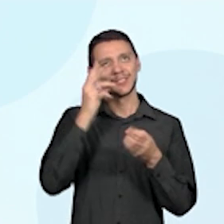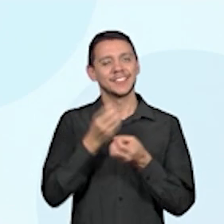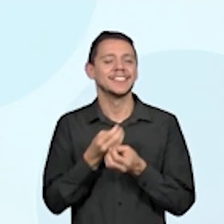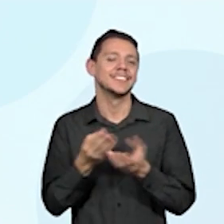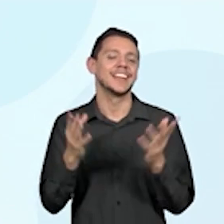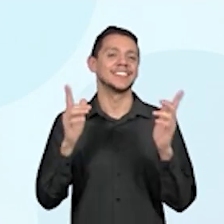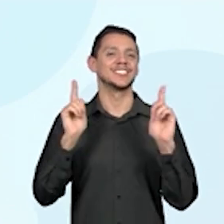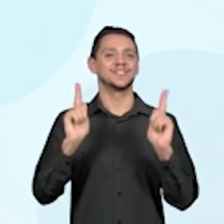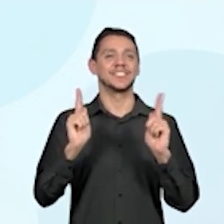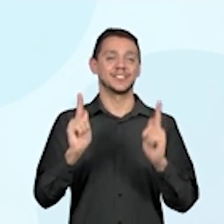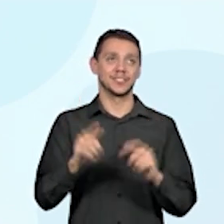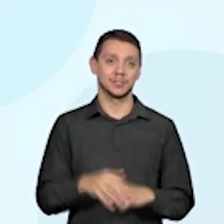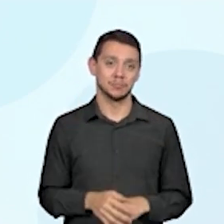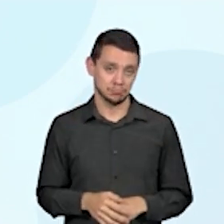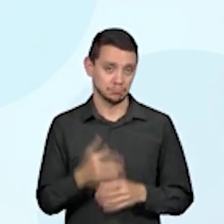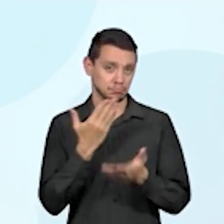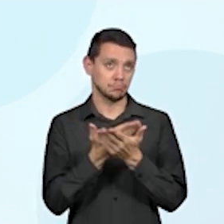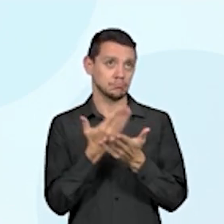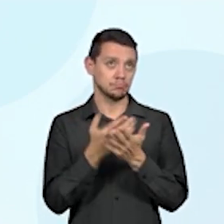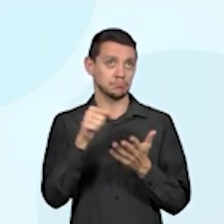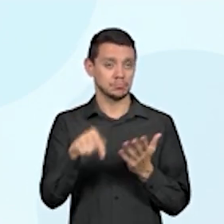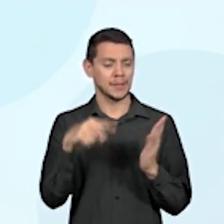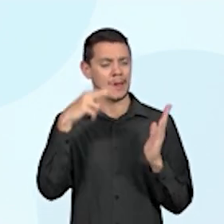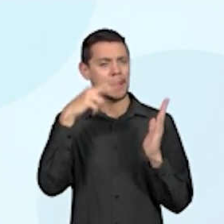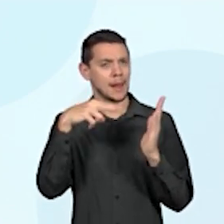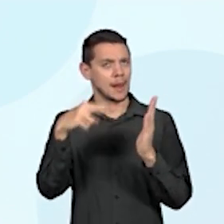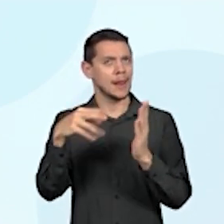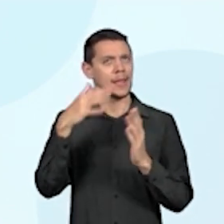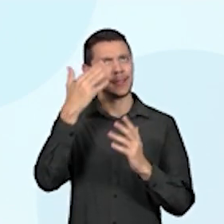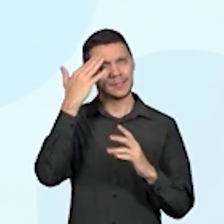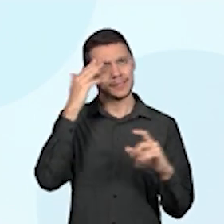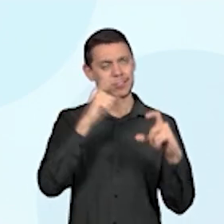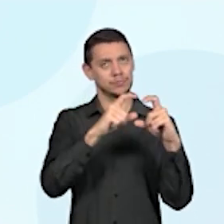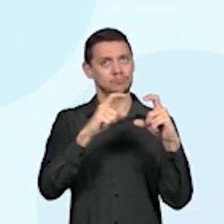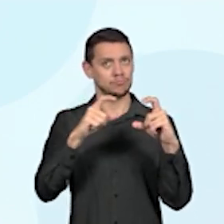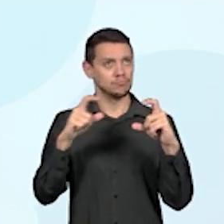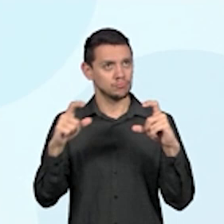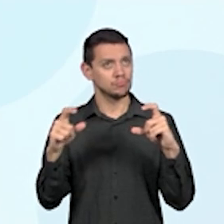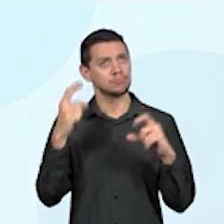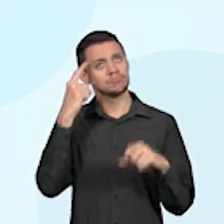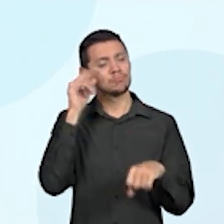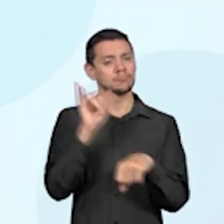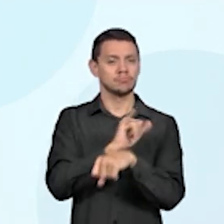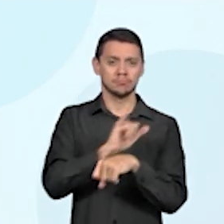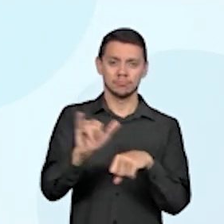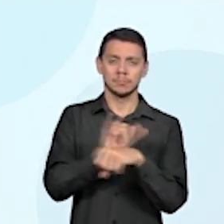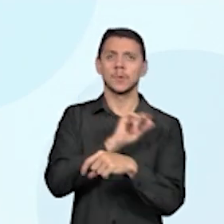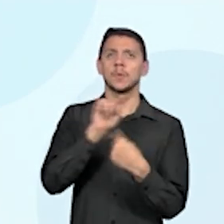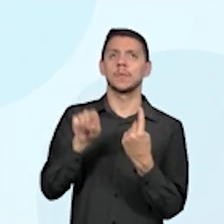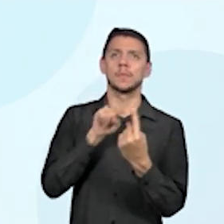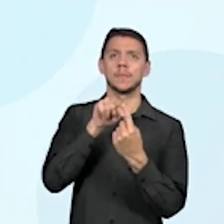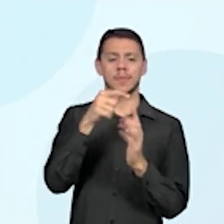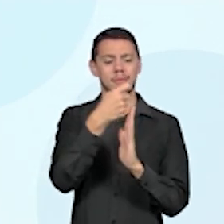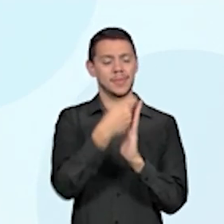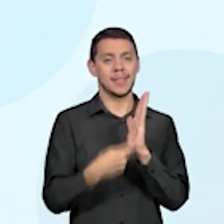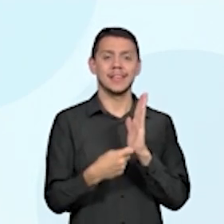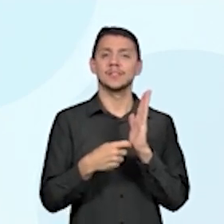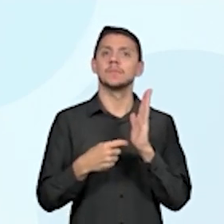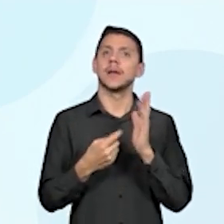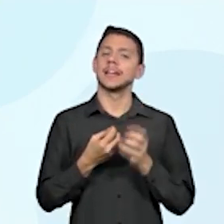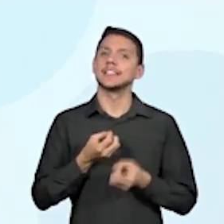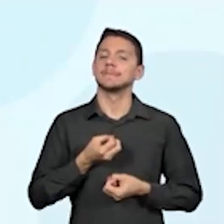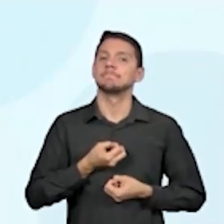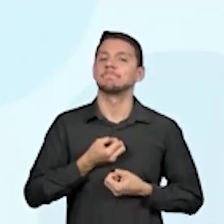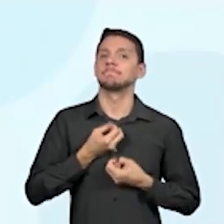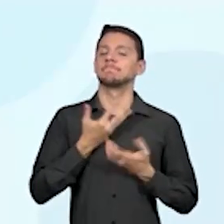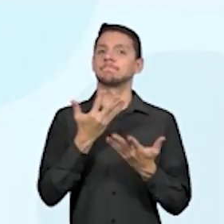aula, vamos ler e interpretar uma tirinha e pensar em estratégias para tornar o texto mais expressivo para